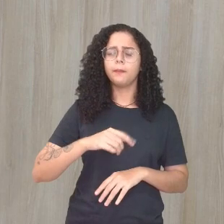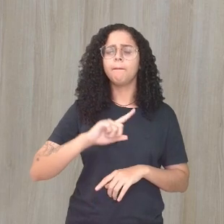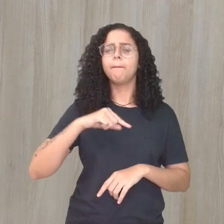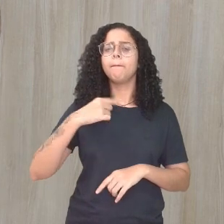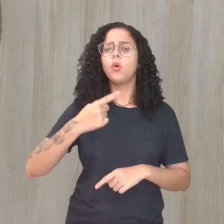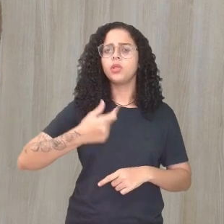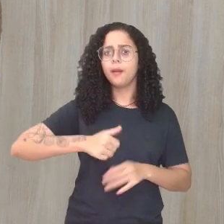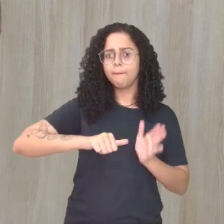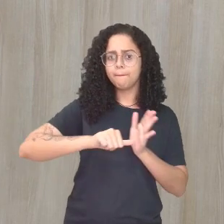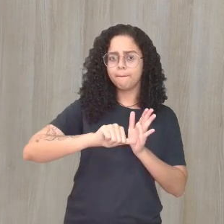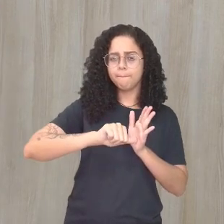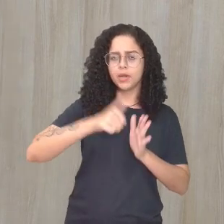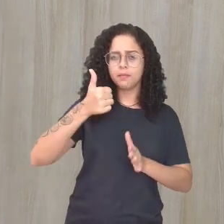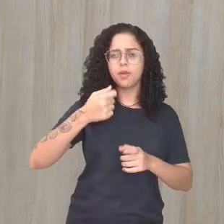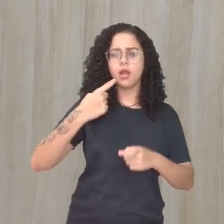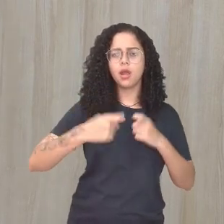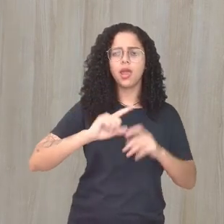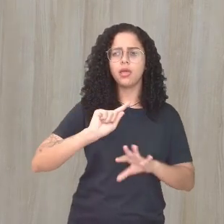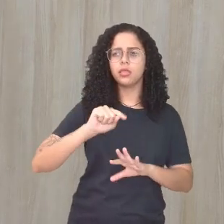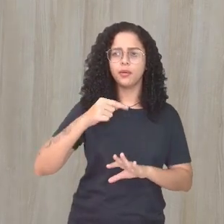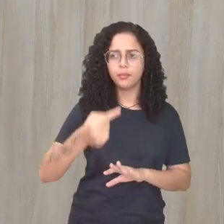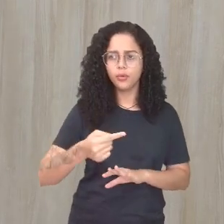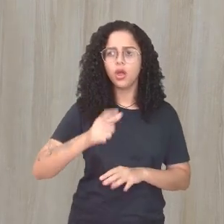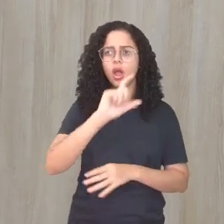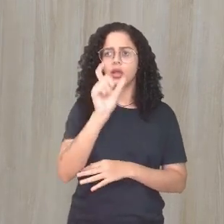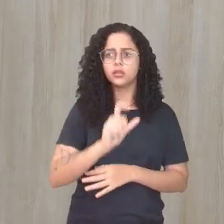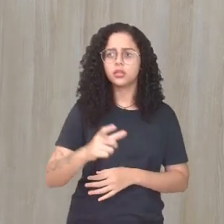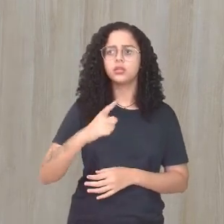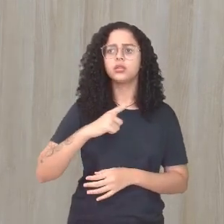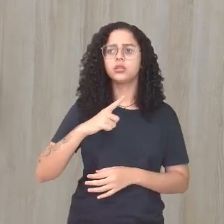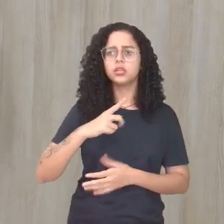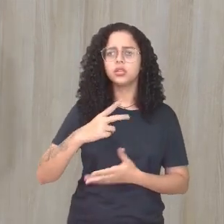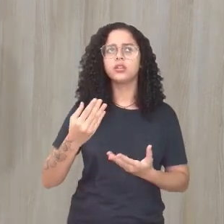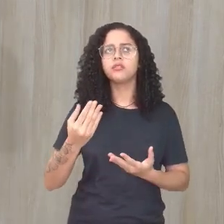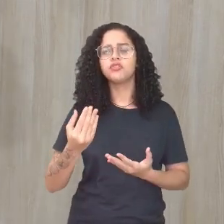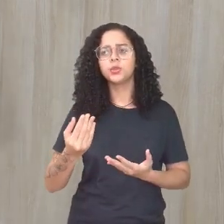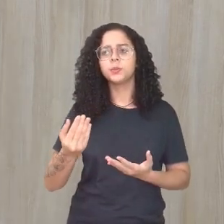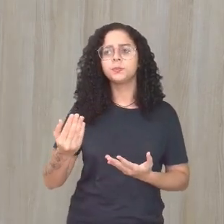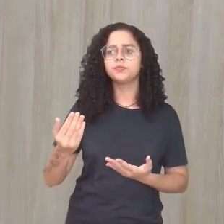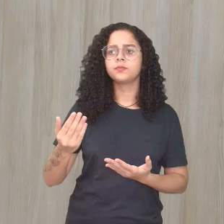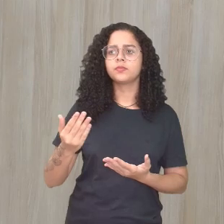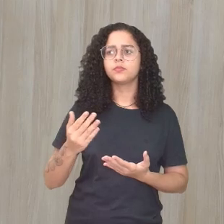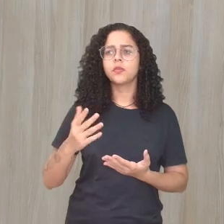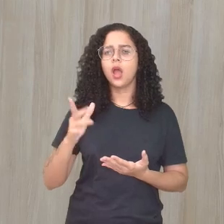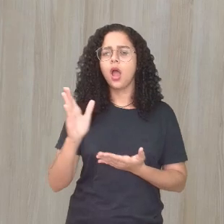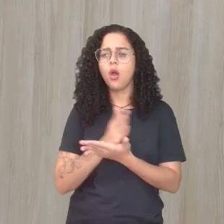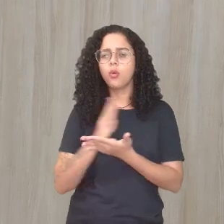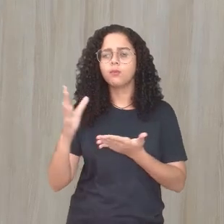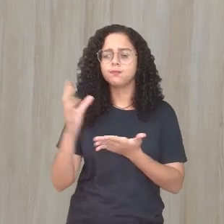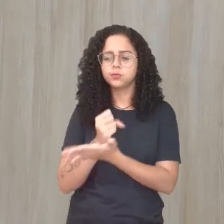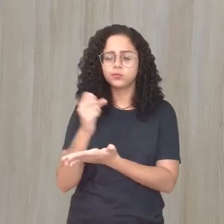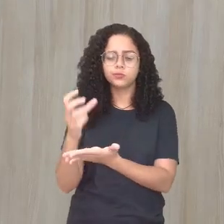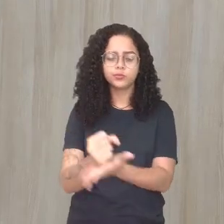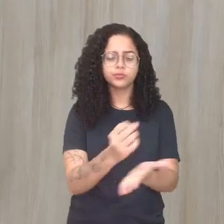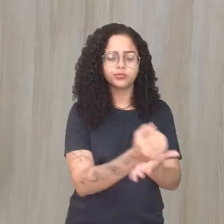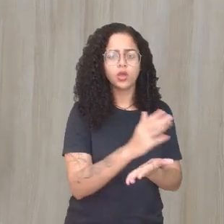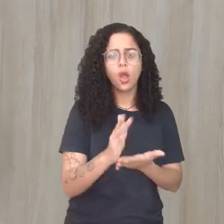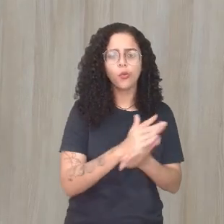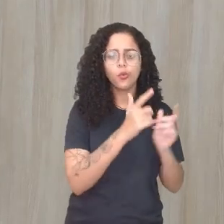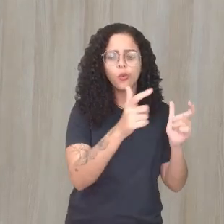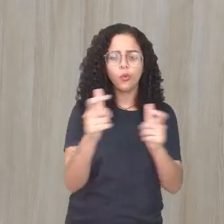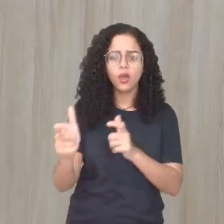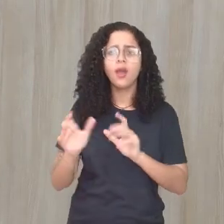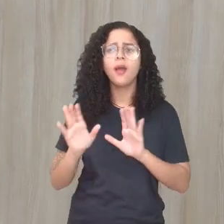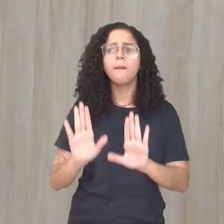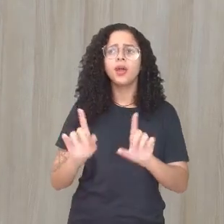Mundial, a Itália, né, ela teve até algumas conquistas em alguns territórios, mas ela